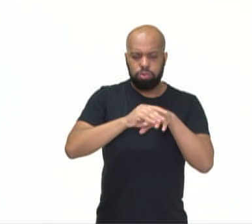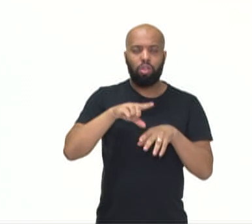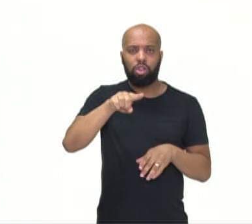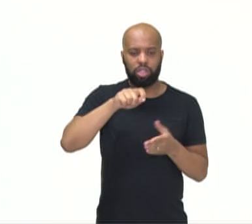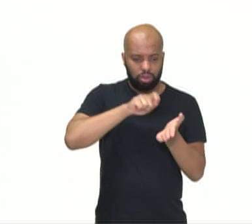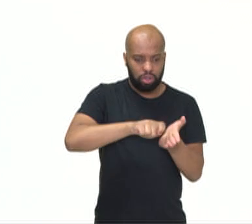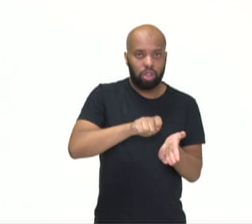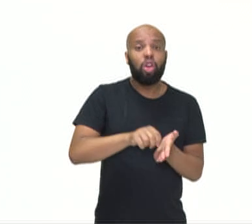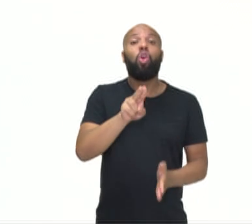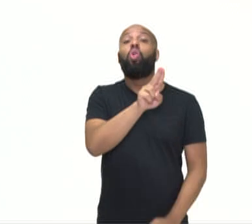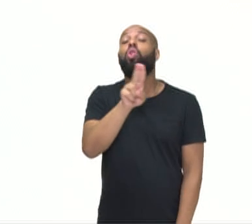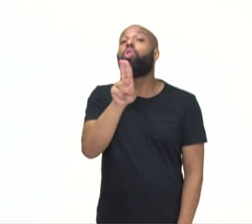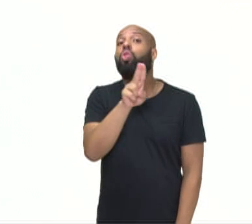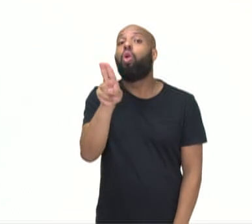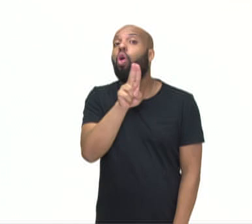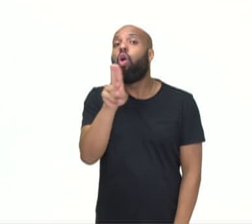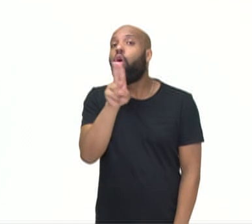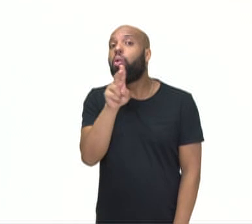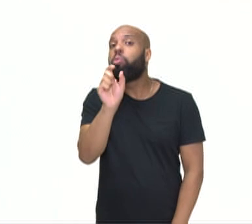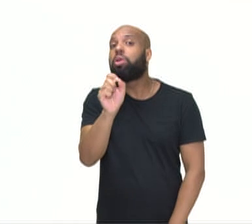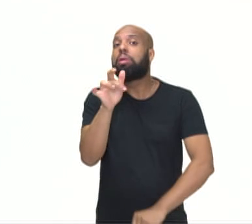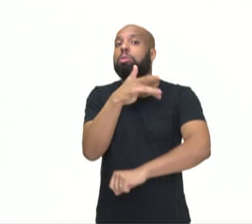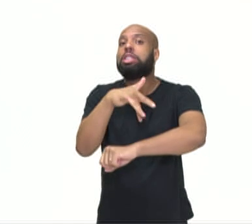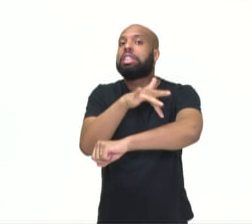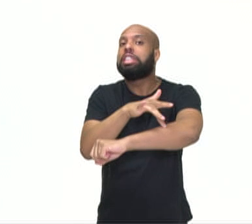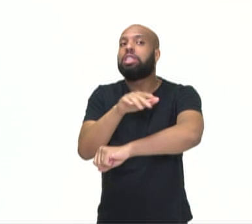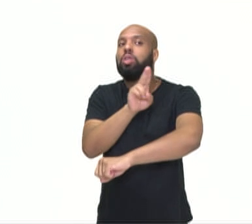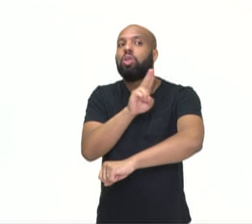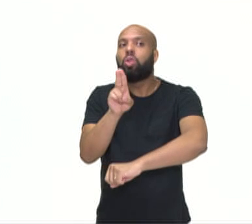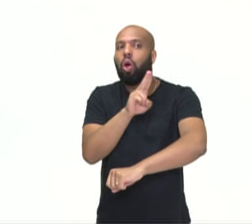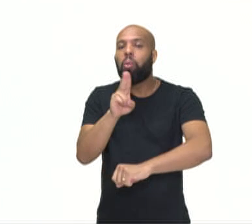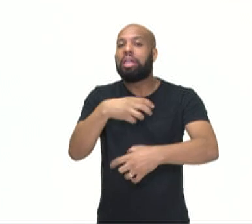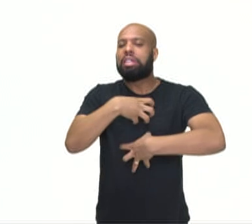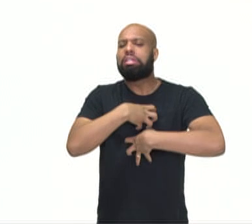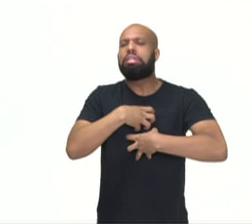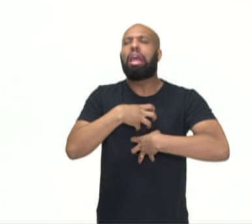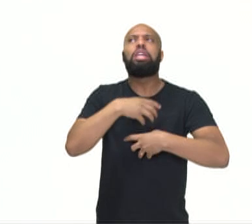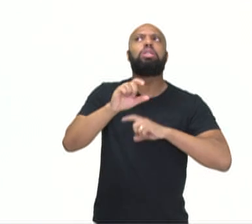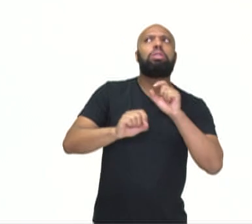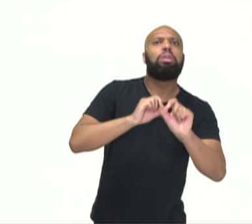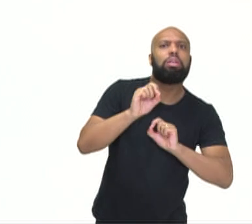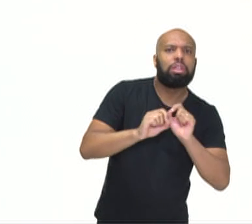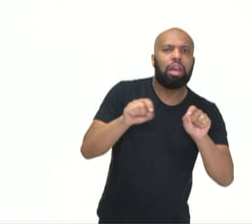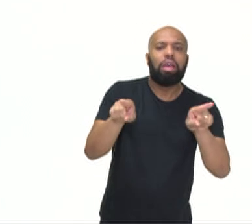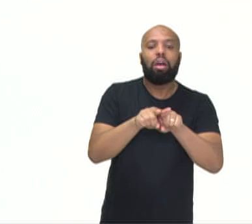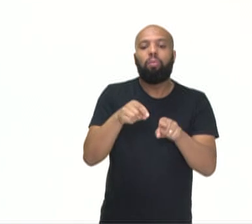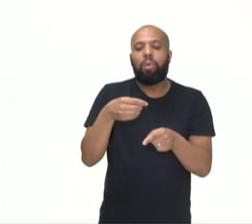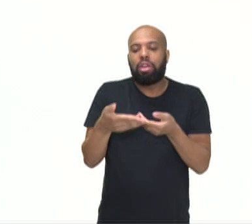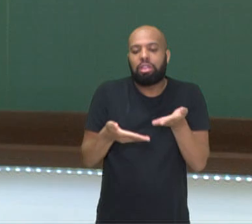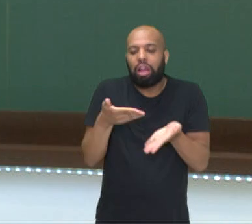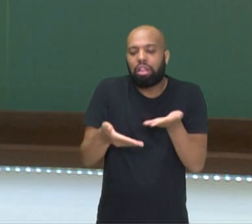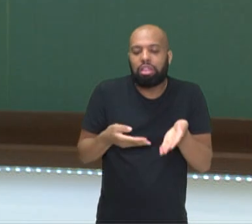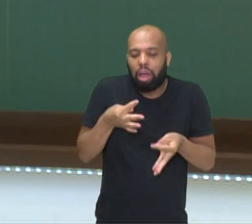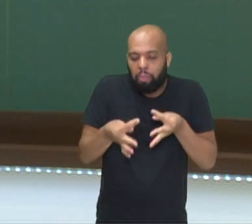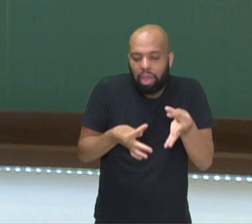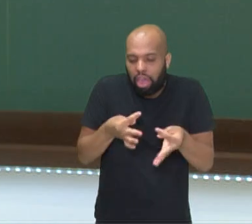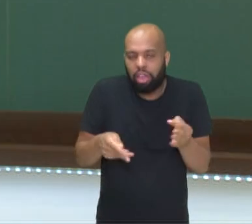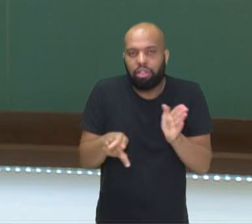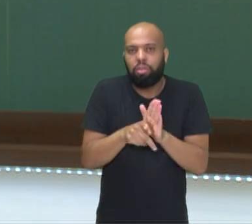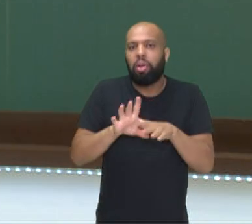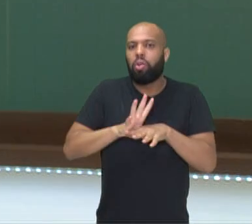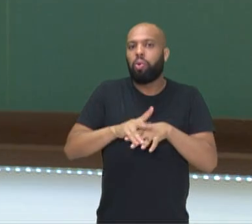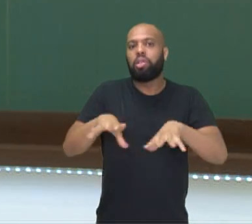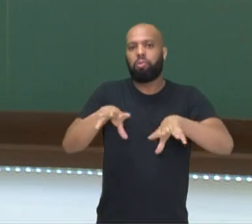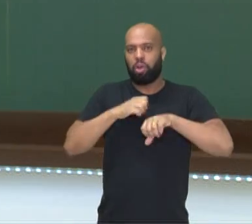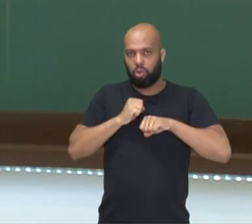o nome do agente causador, os sintomas e o tratamento dessa doença. Então